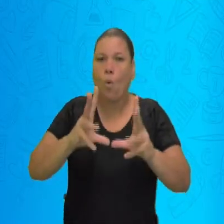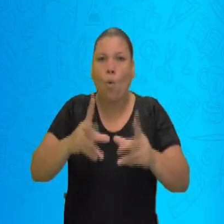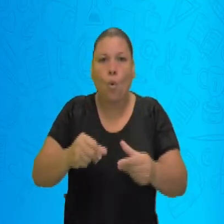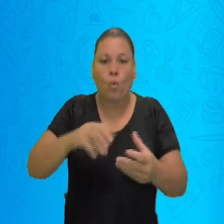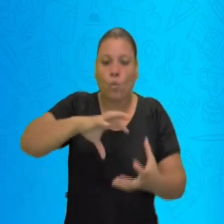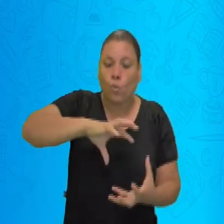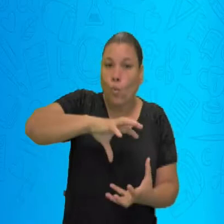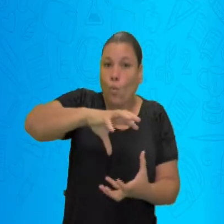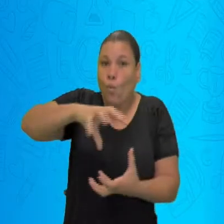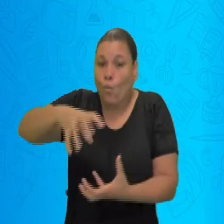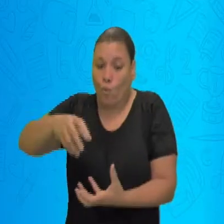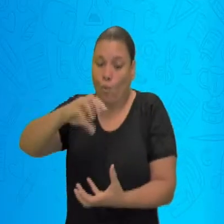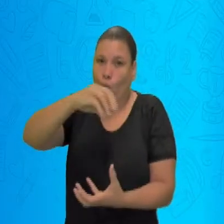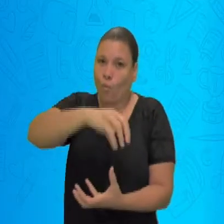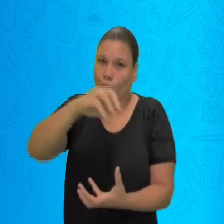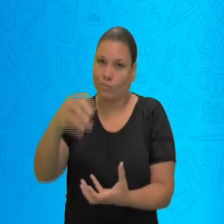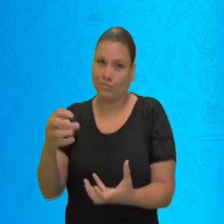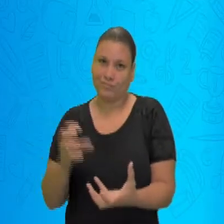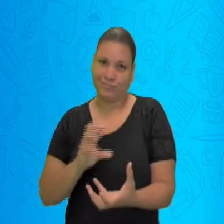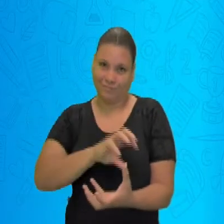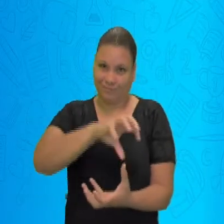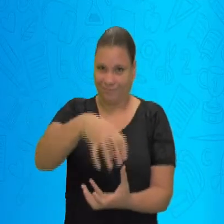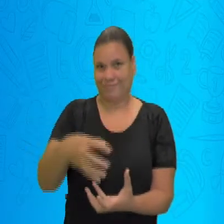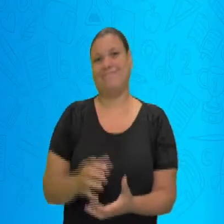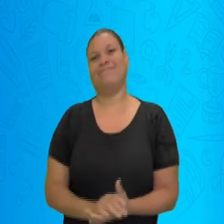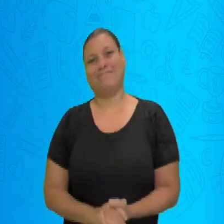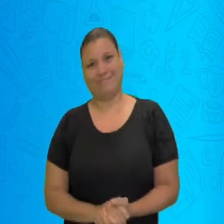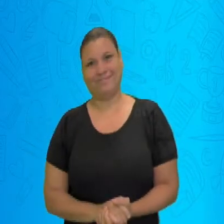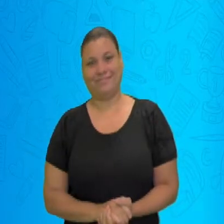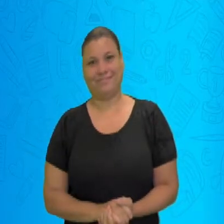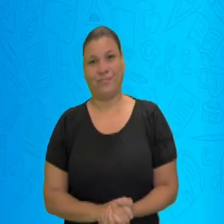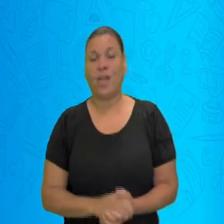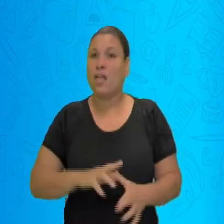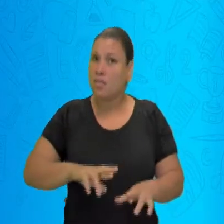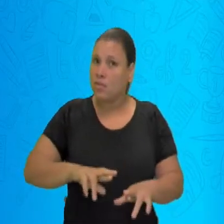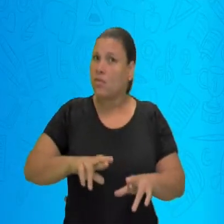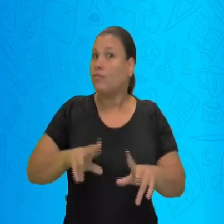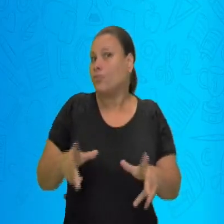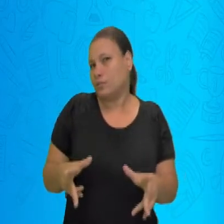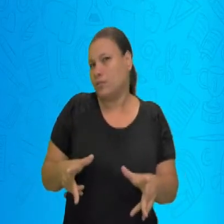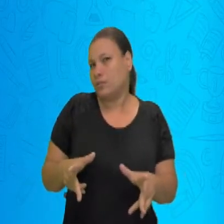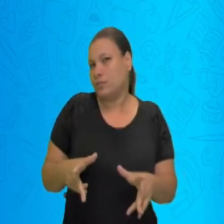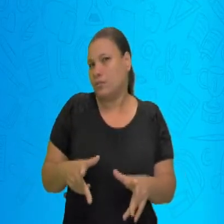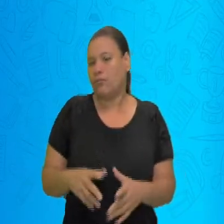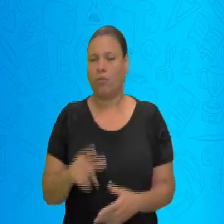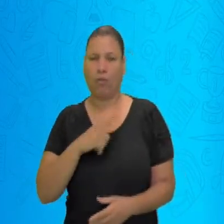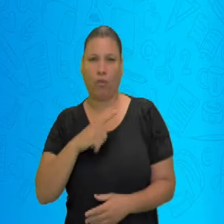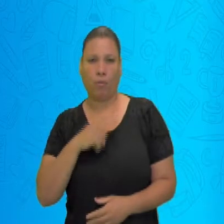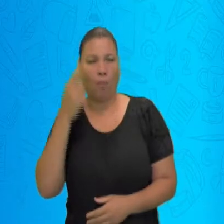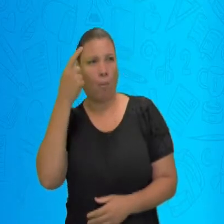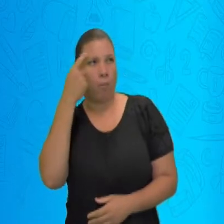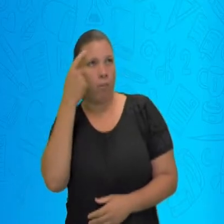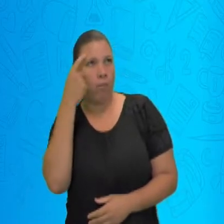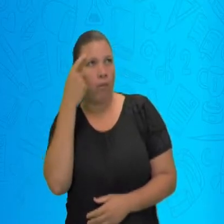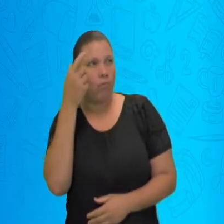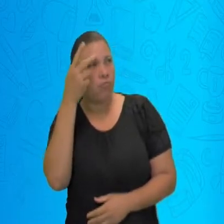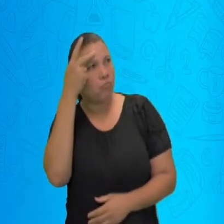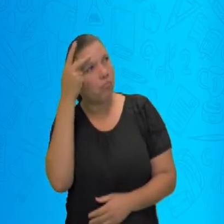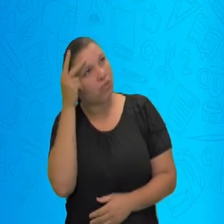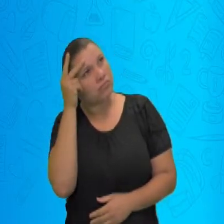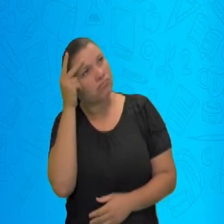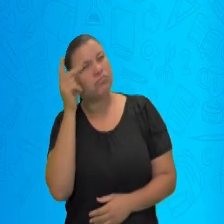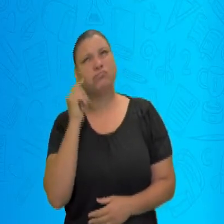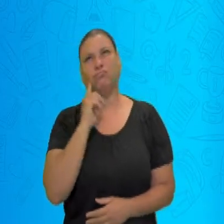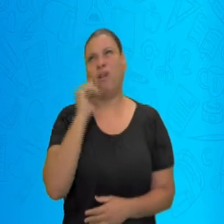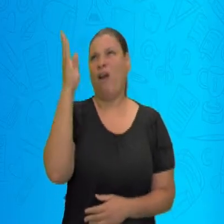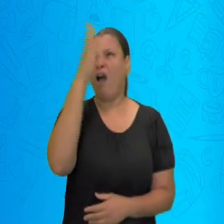continente americano. E diferente do que algumas pessoas pensam, o